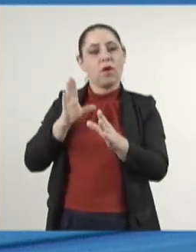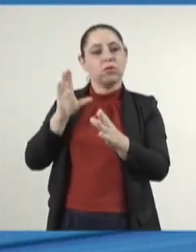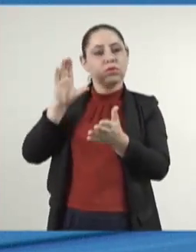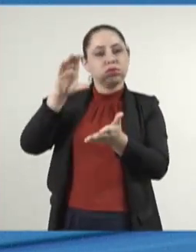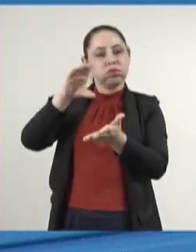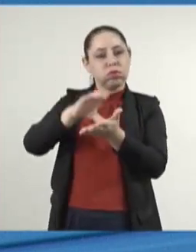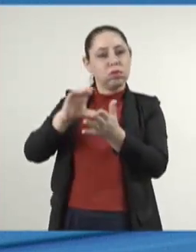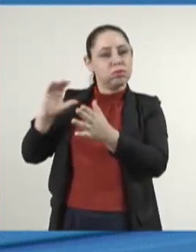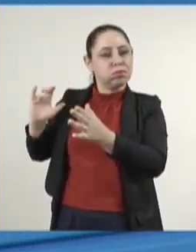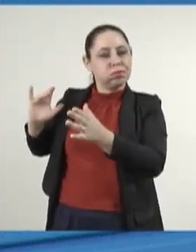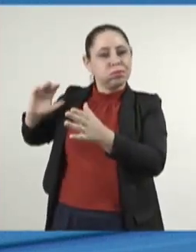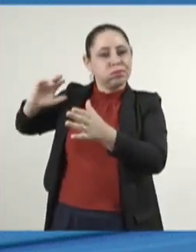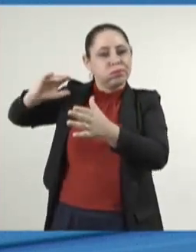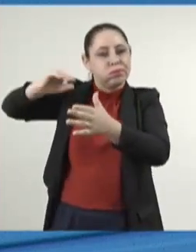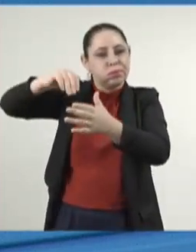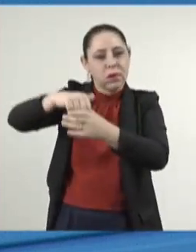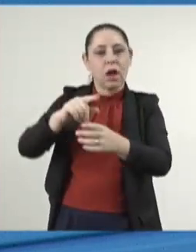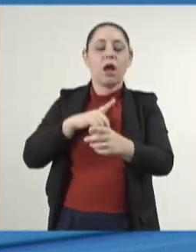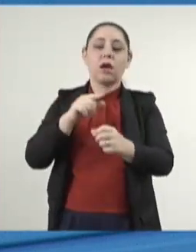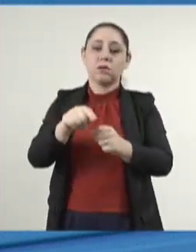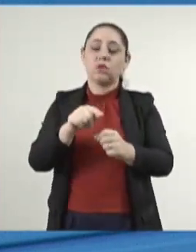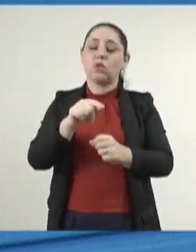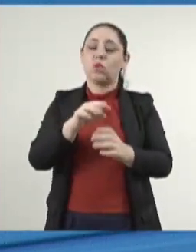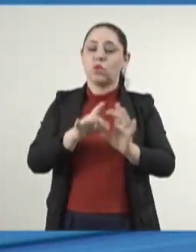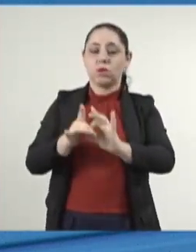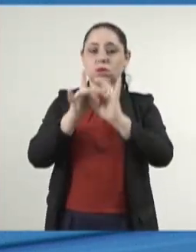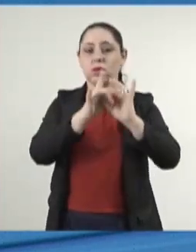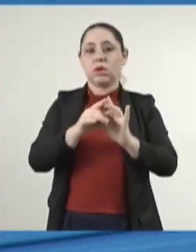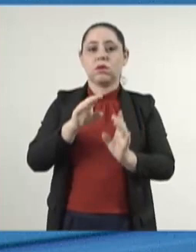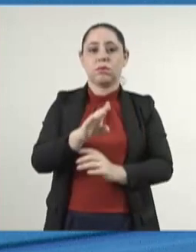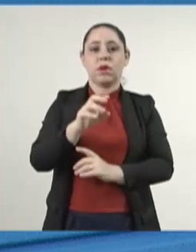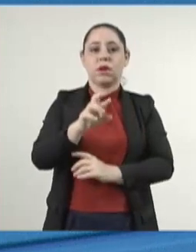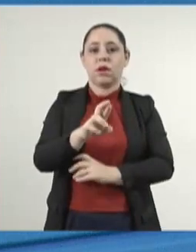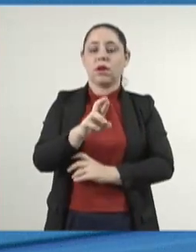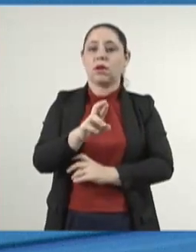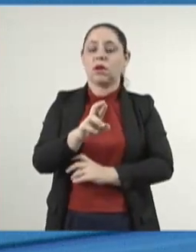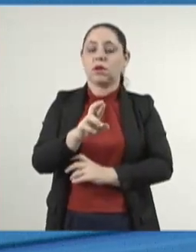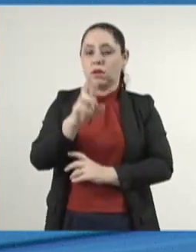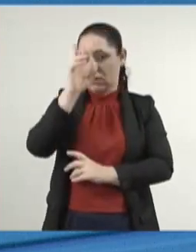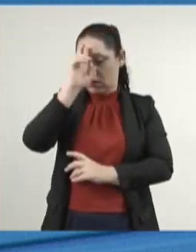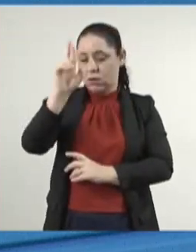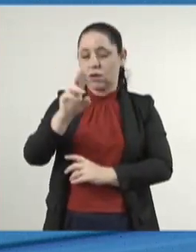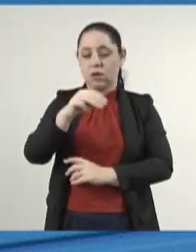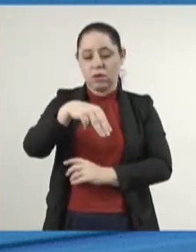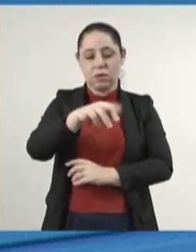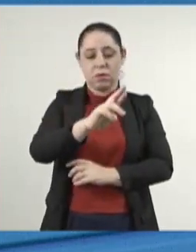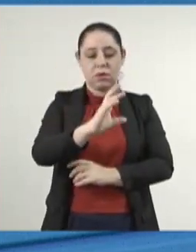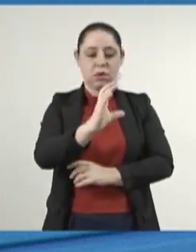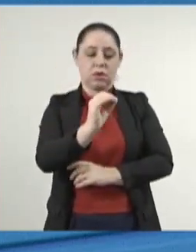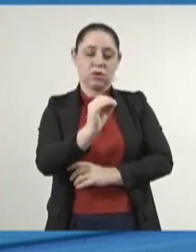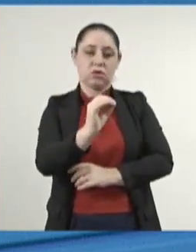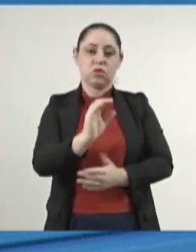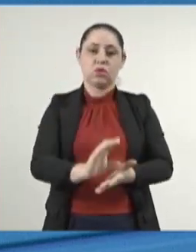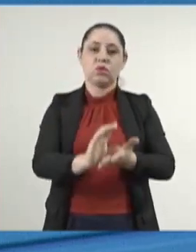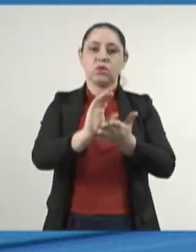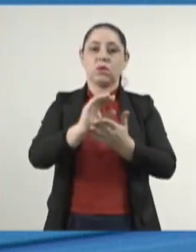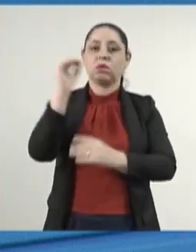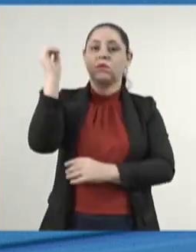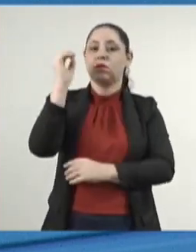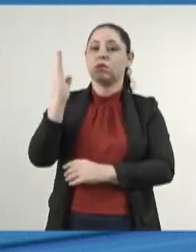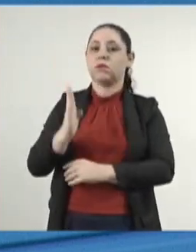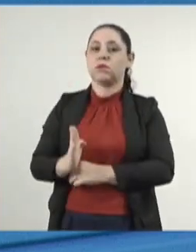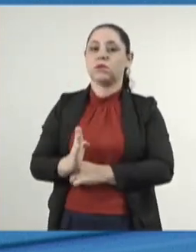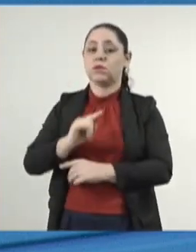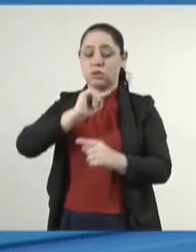de agentes do Movimento União BR, lideradas por Marcos Rocha Martins Silva, da Comissão Nacional